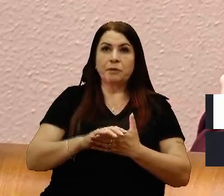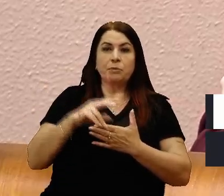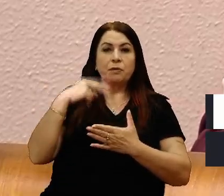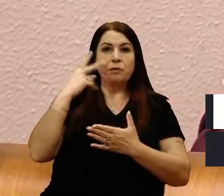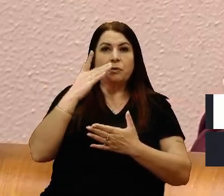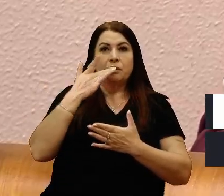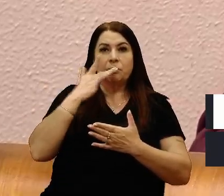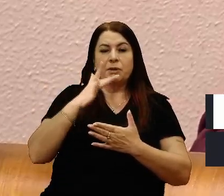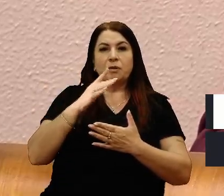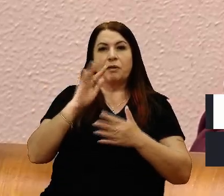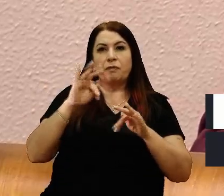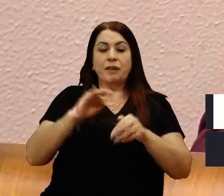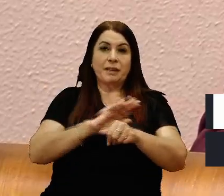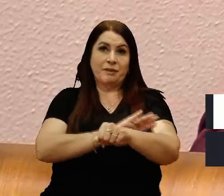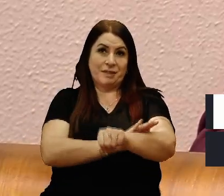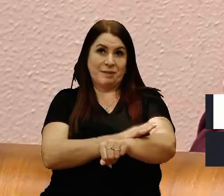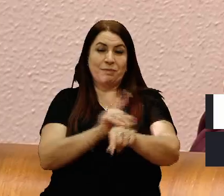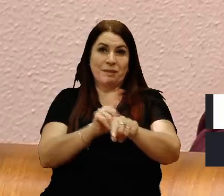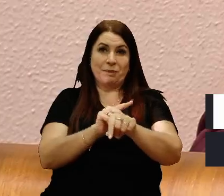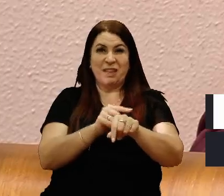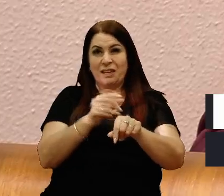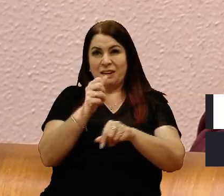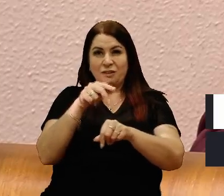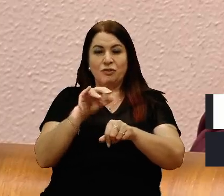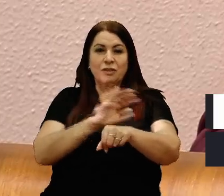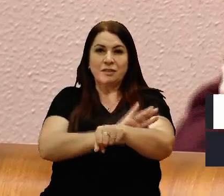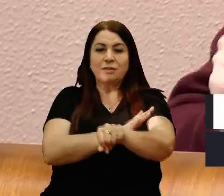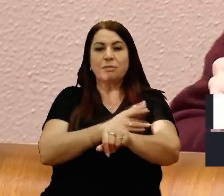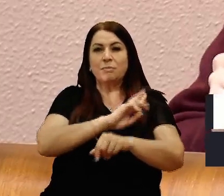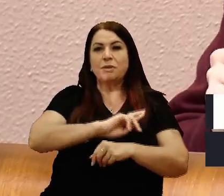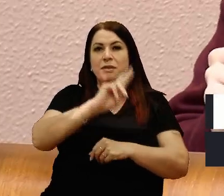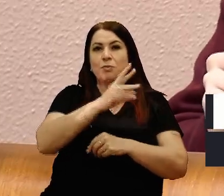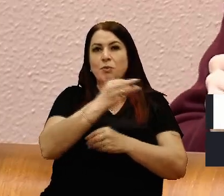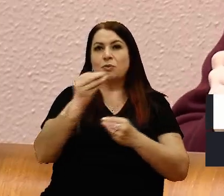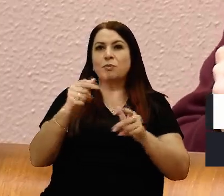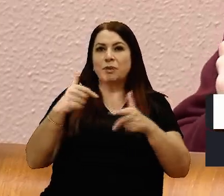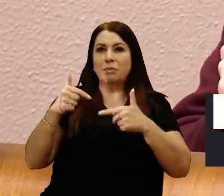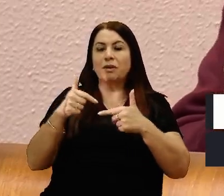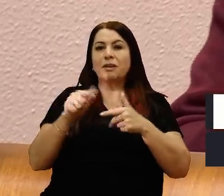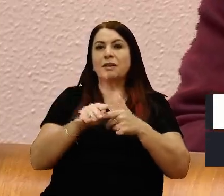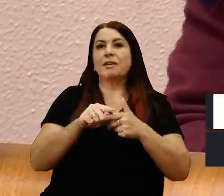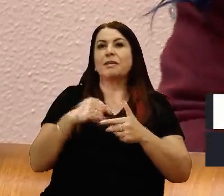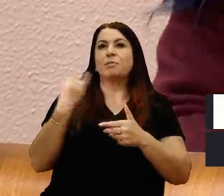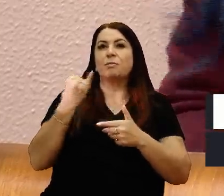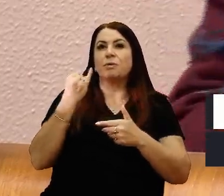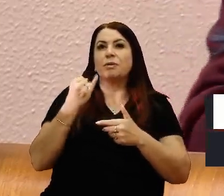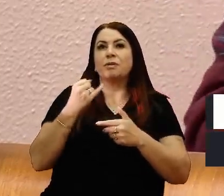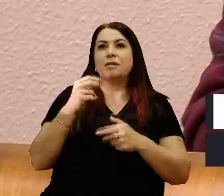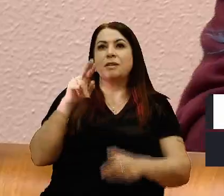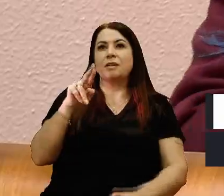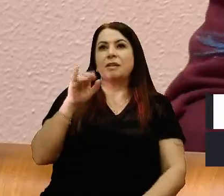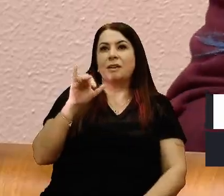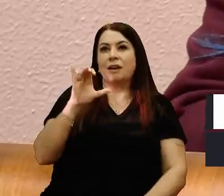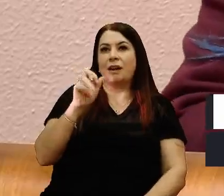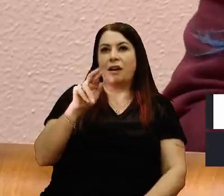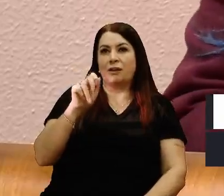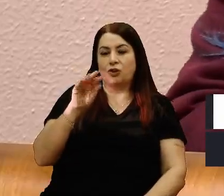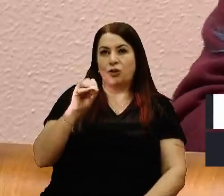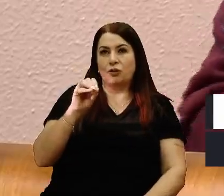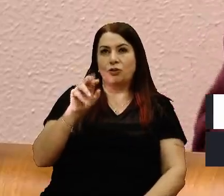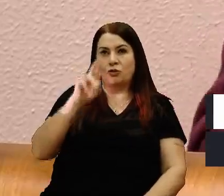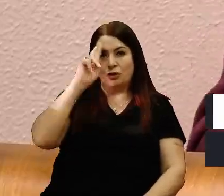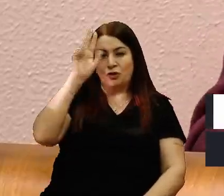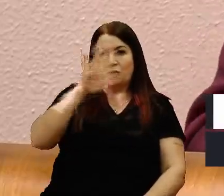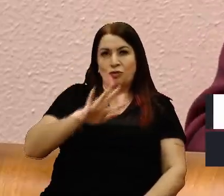mas antirracista, então me representa muito e sei que é fundamental o seu trabalho. Não poderia deixar de falar também do Ricardinho, diretor-geral